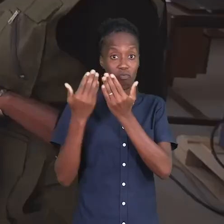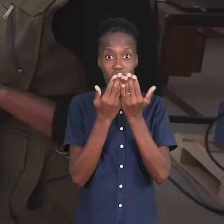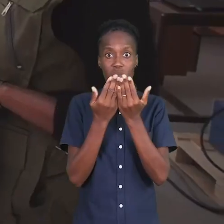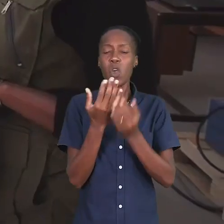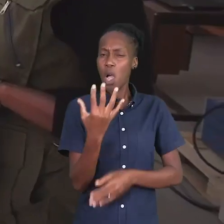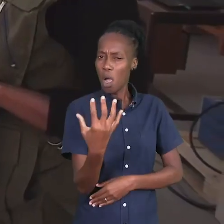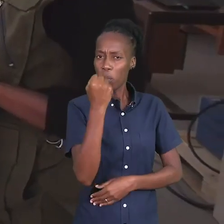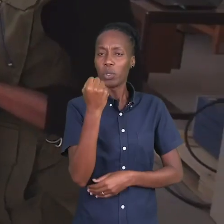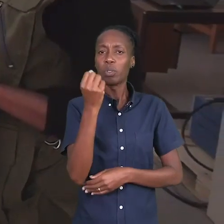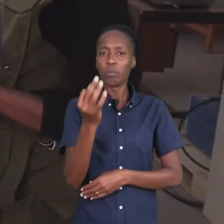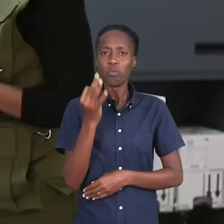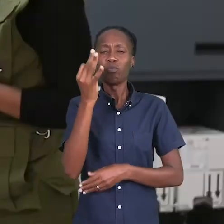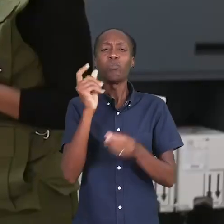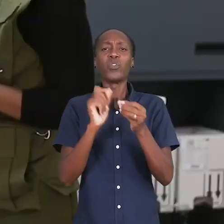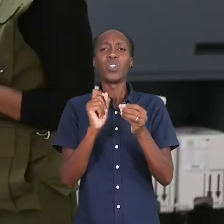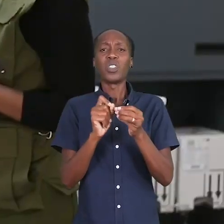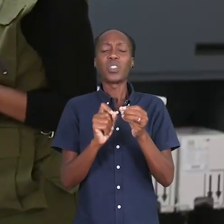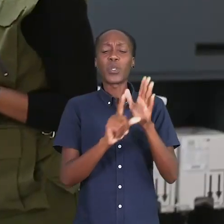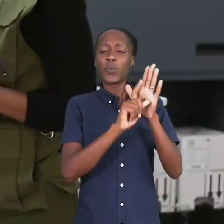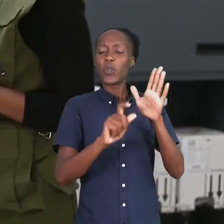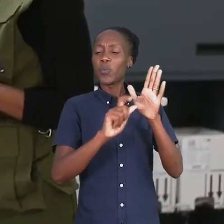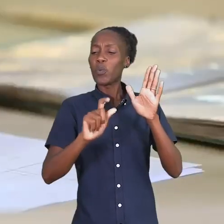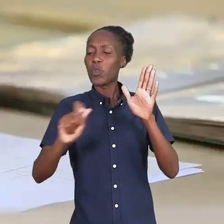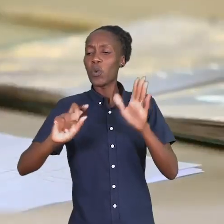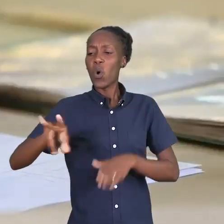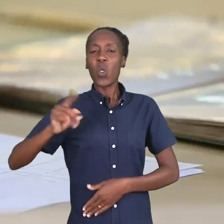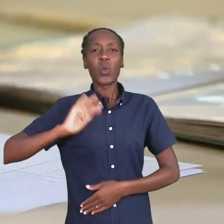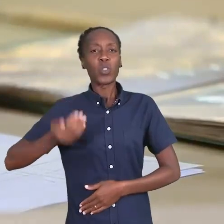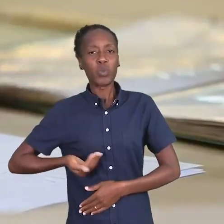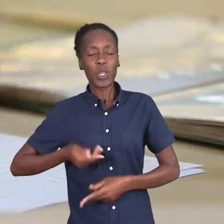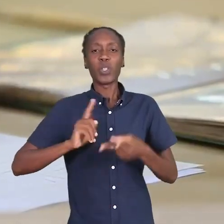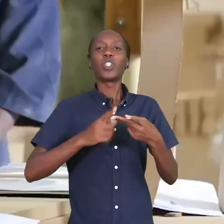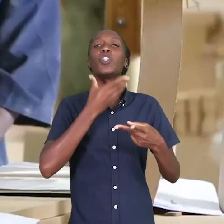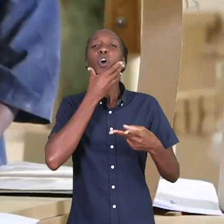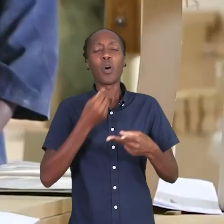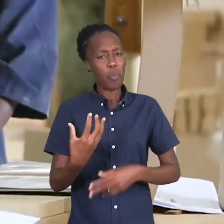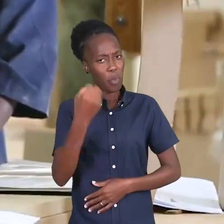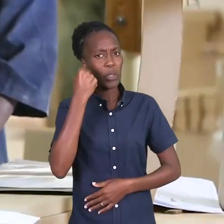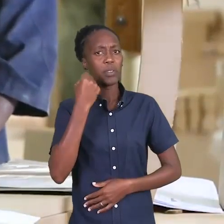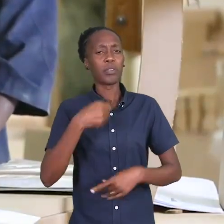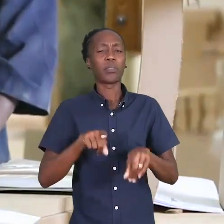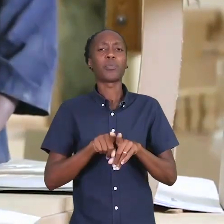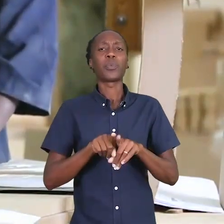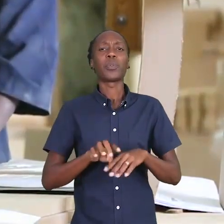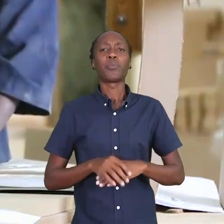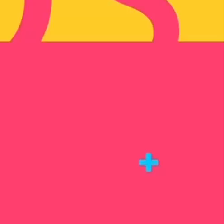mulheres empoderadas, teremos mais referências e mais mulheres inspirando outras mulheres e